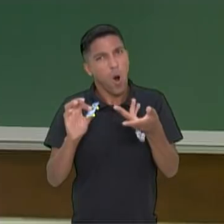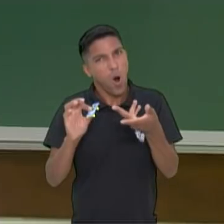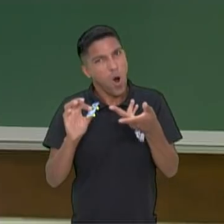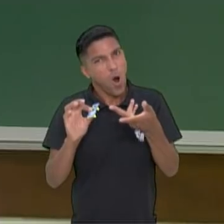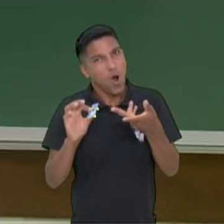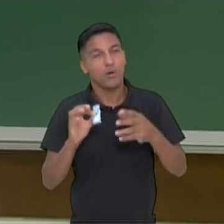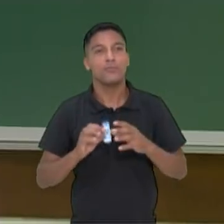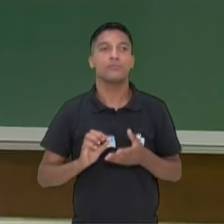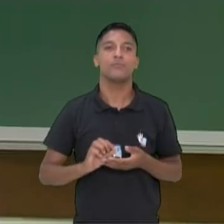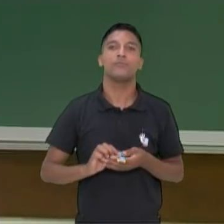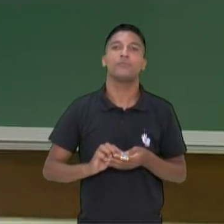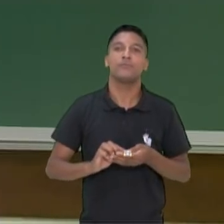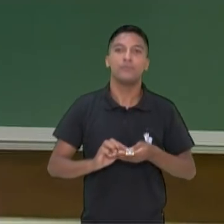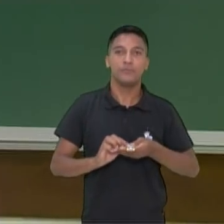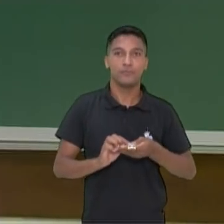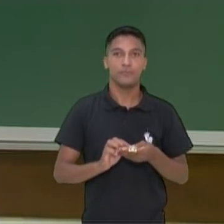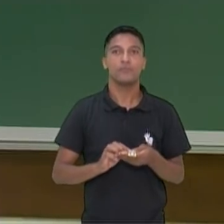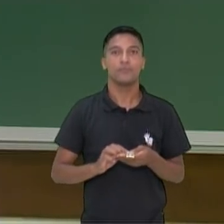velocidade, ok?